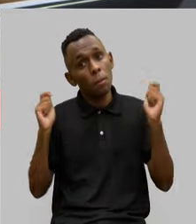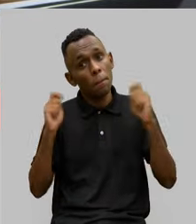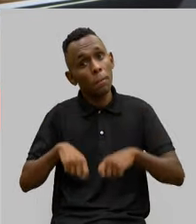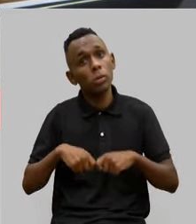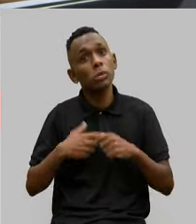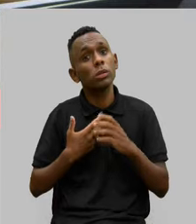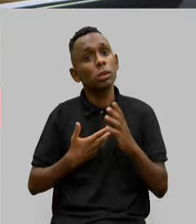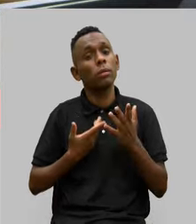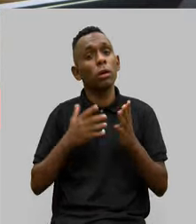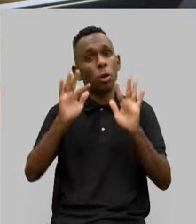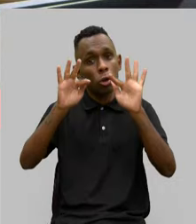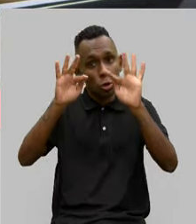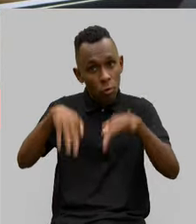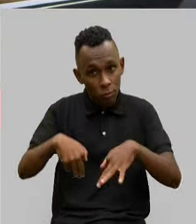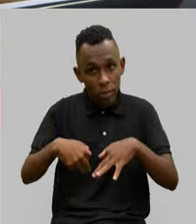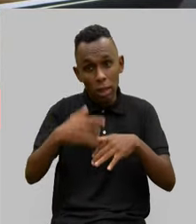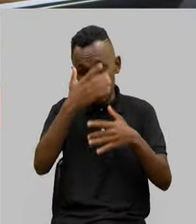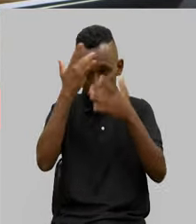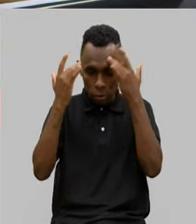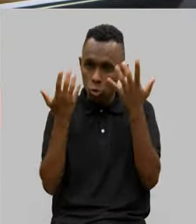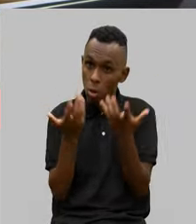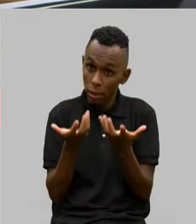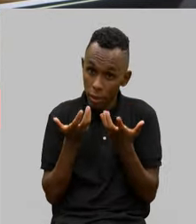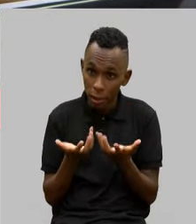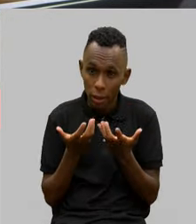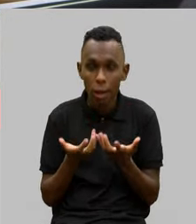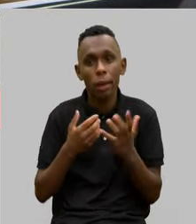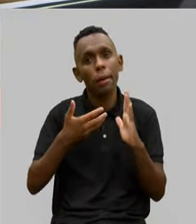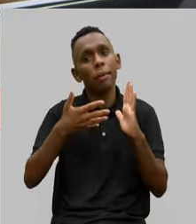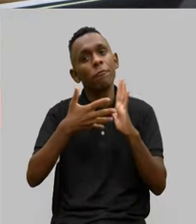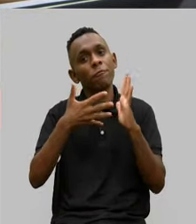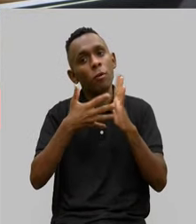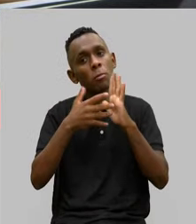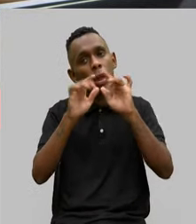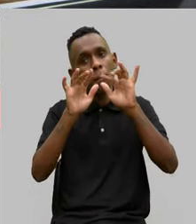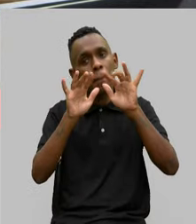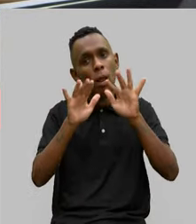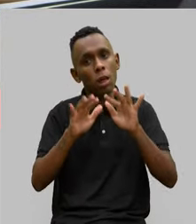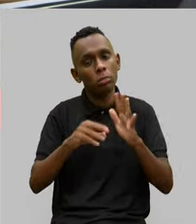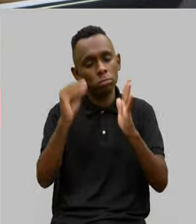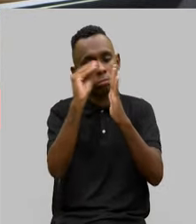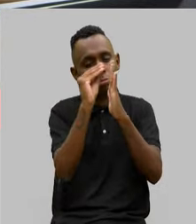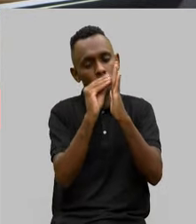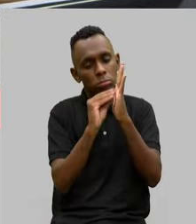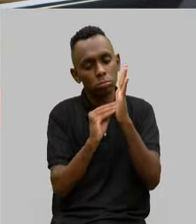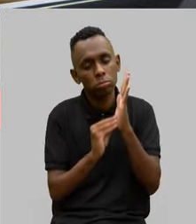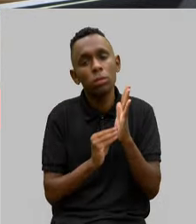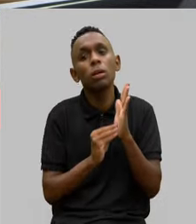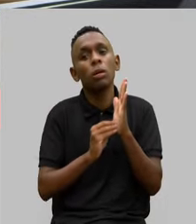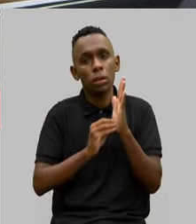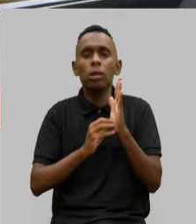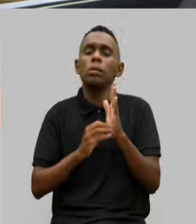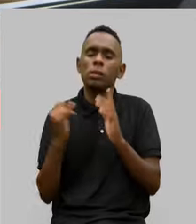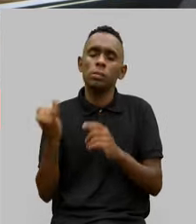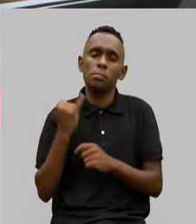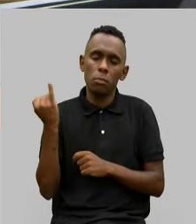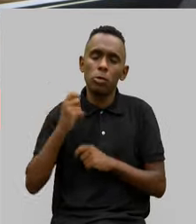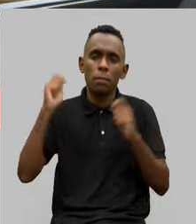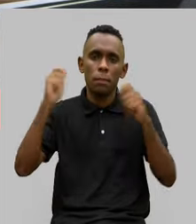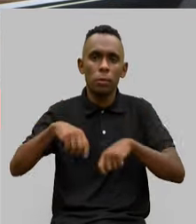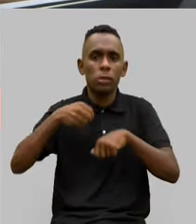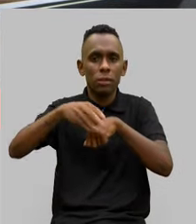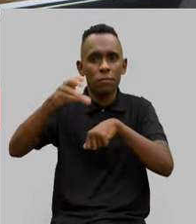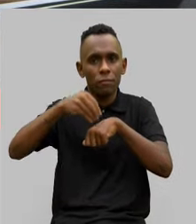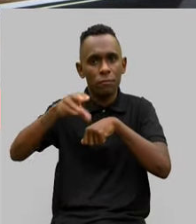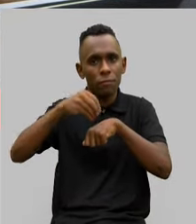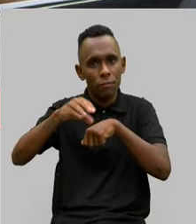etapa final aquelas pessoas que quiserem eh preencher esse formulário eh já vai nos dá essa condição de encaminhar